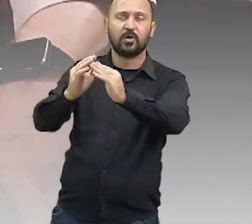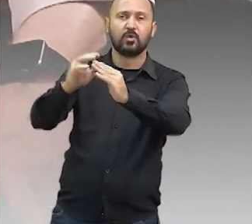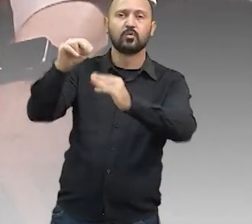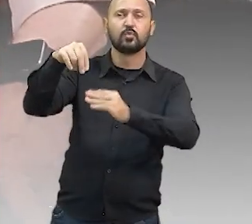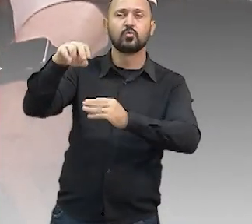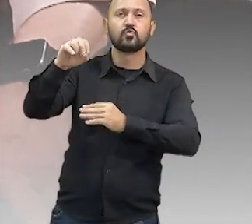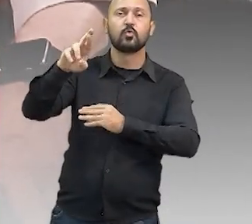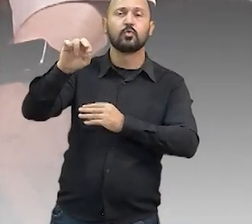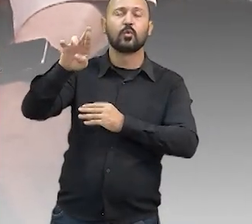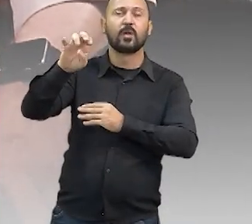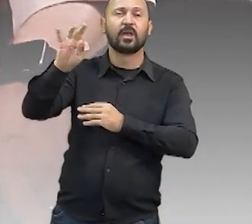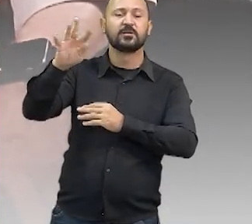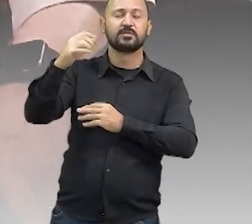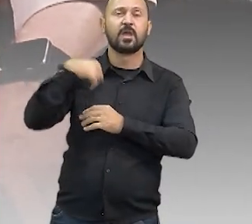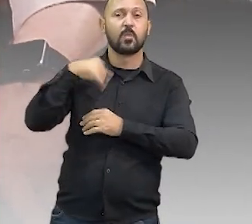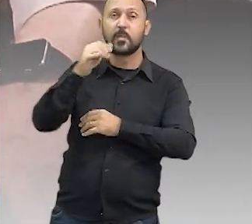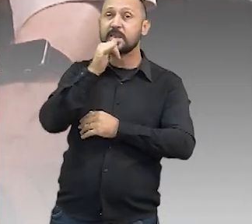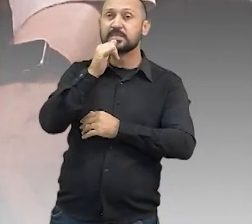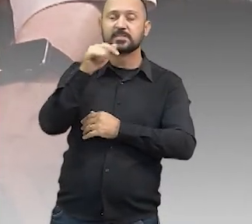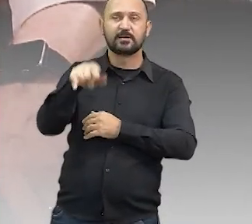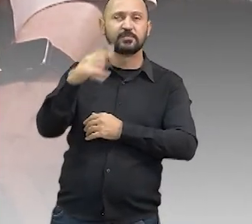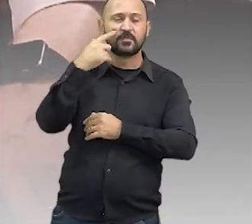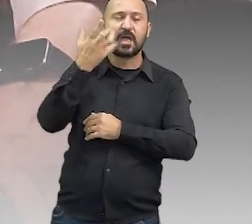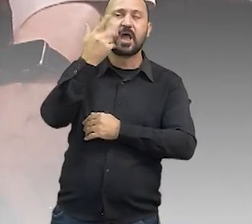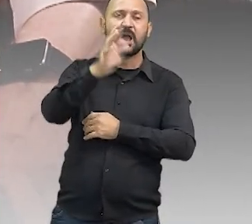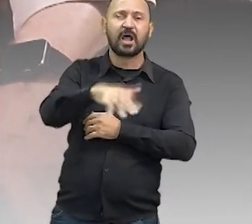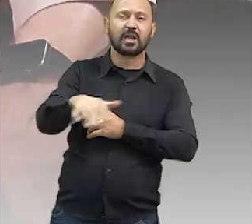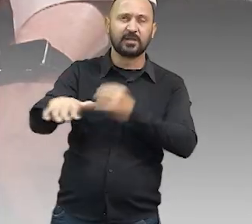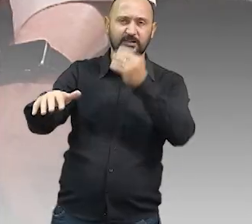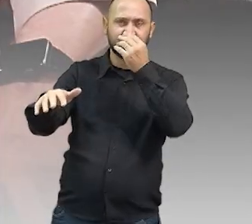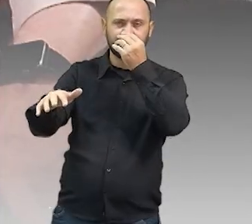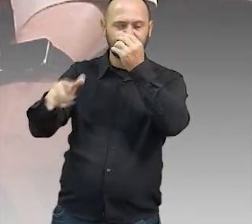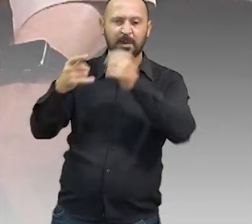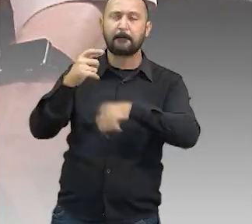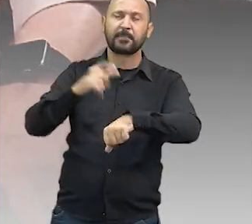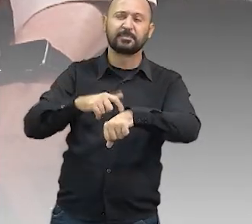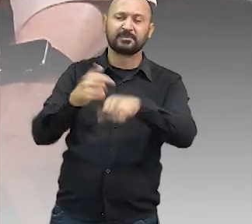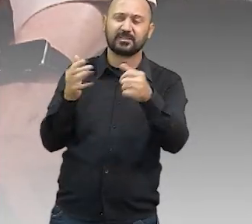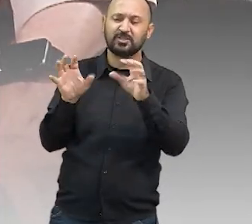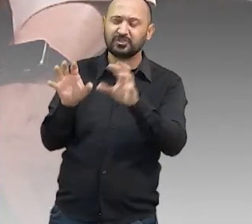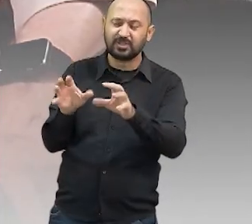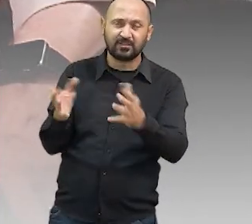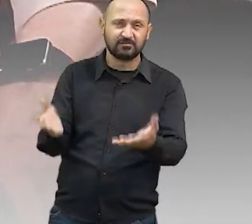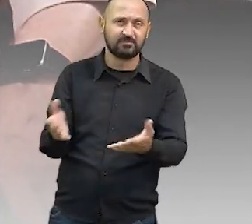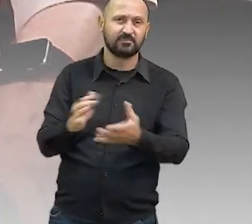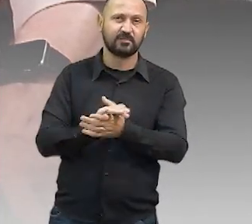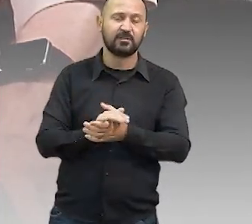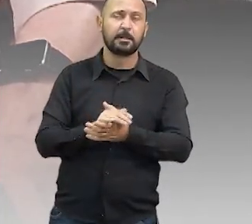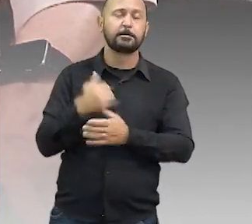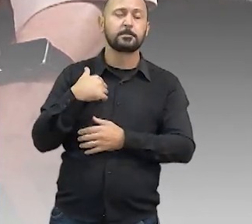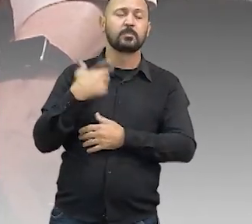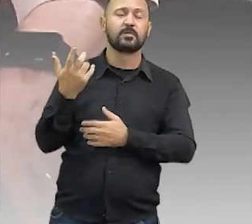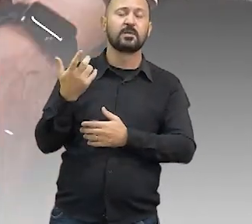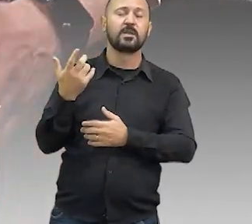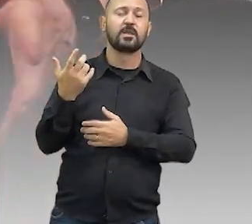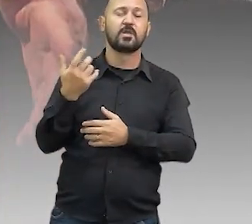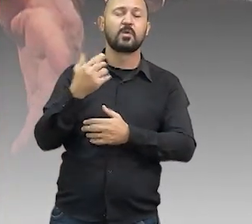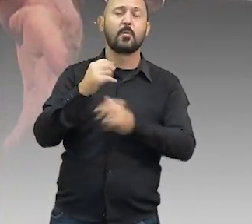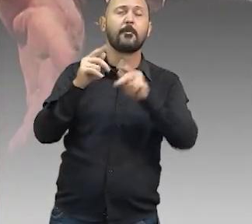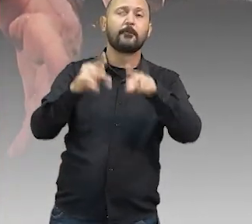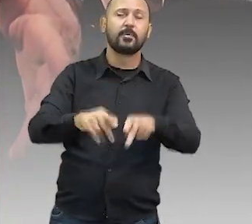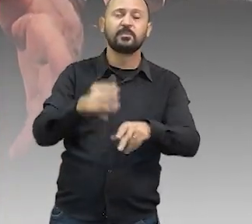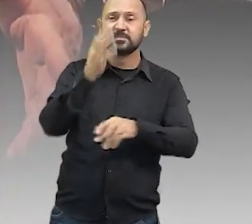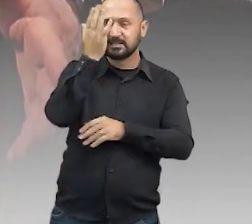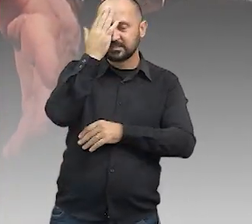é um exemplo, e ver aquelas crianças, aquela situação lá, e a gente com poder público, com tudo aí, sabendo